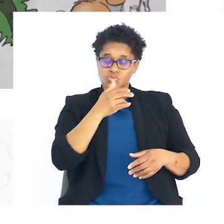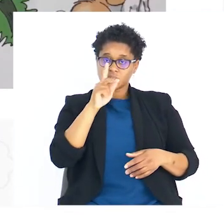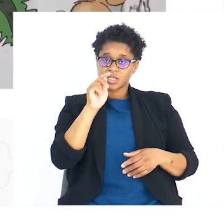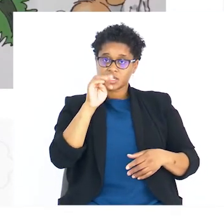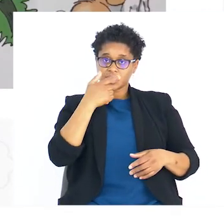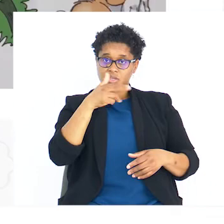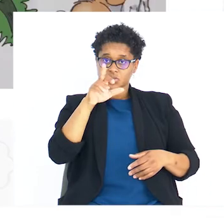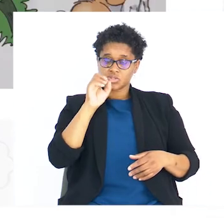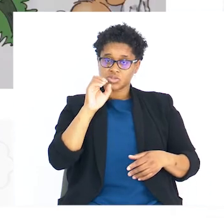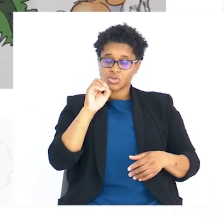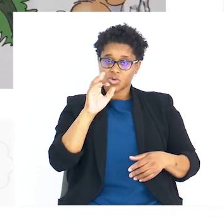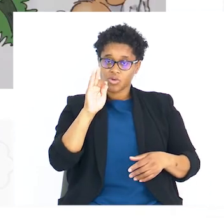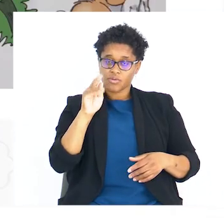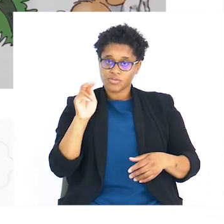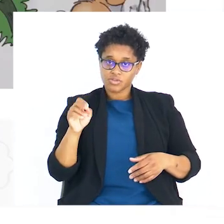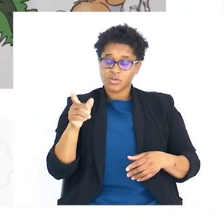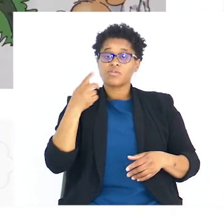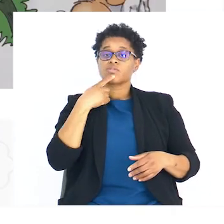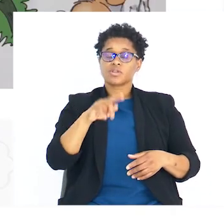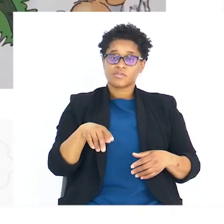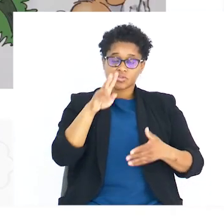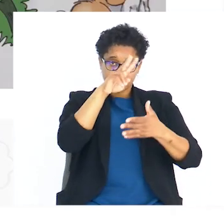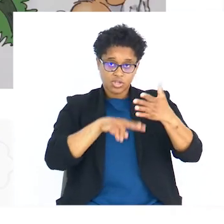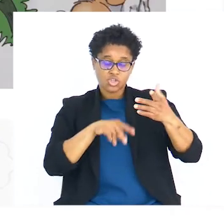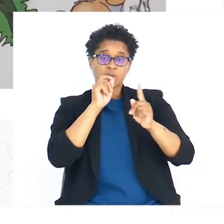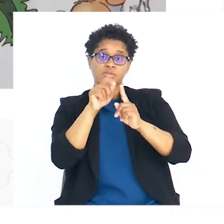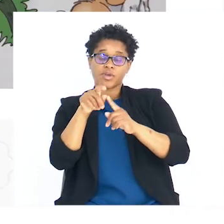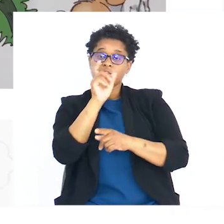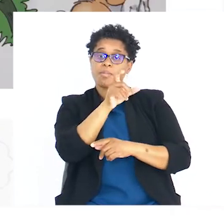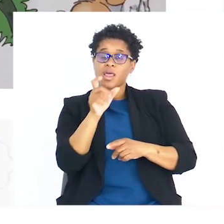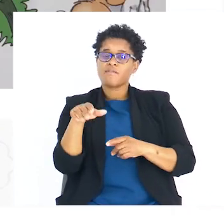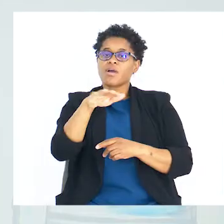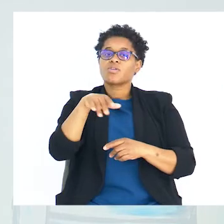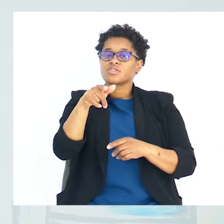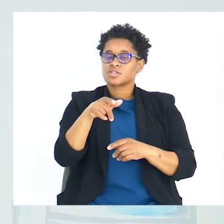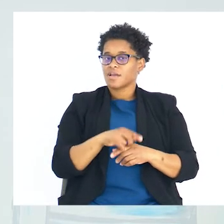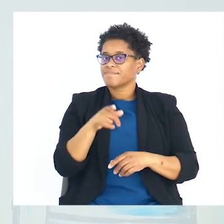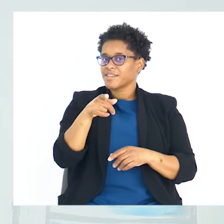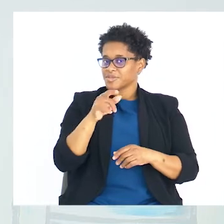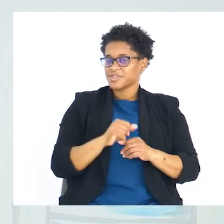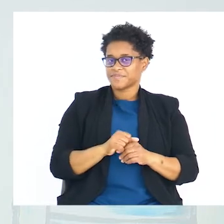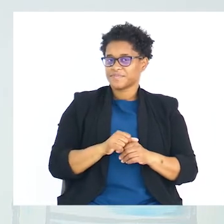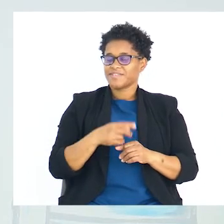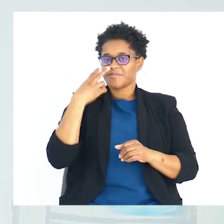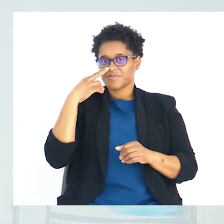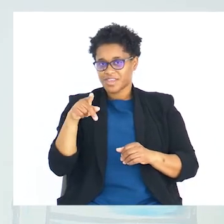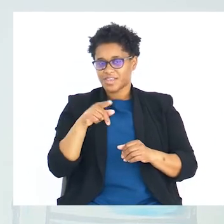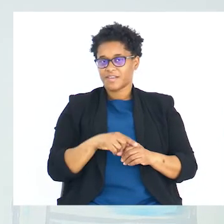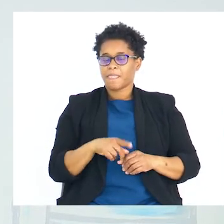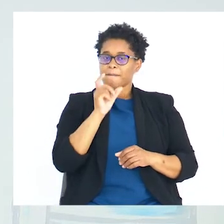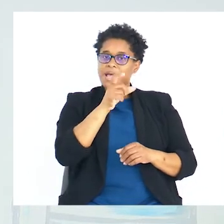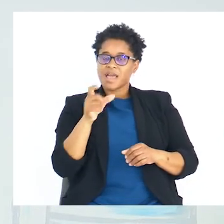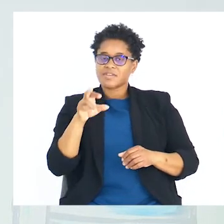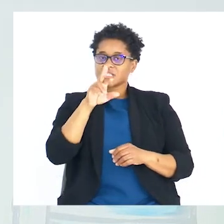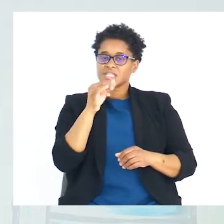à segunda estrofe para identificar estas palavras. Onde está a segunda estrofe? Temos aqui. Então, vamos ver.